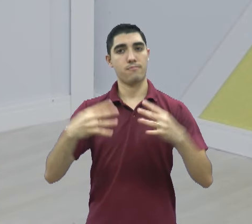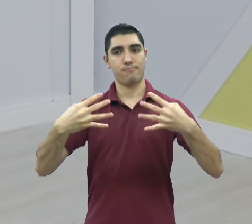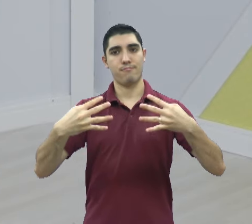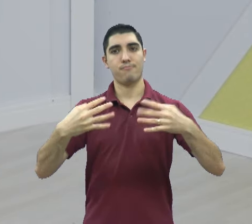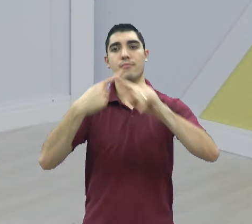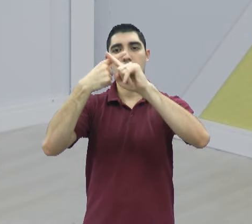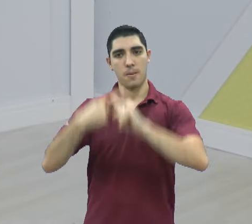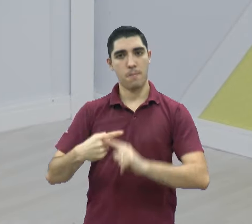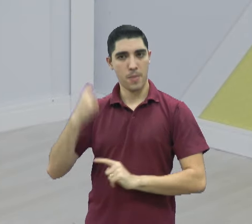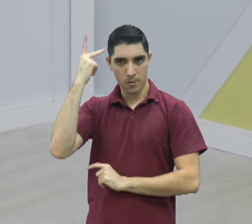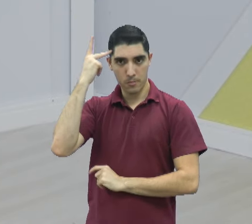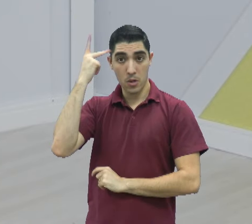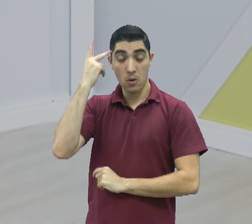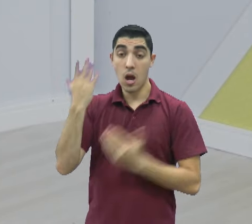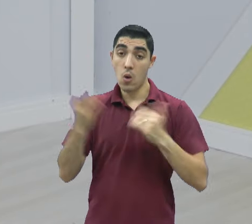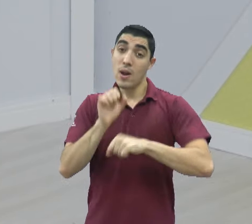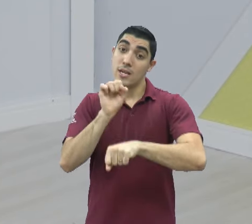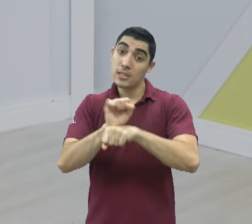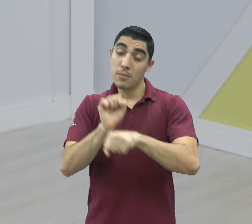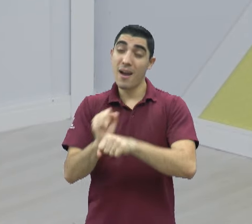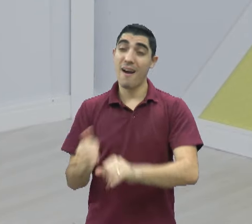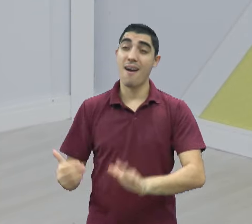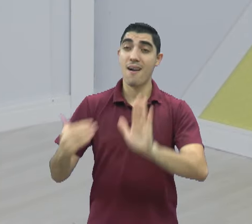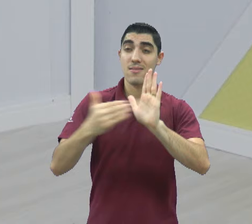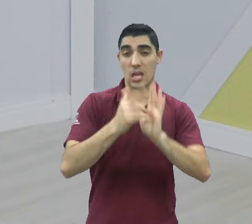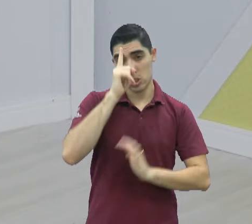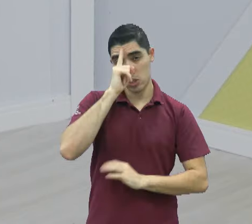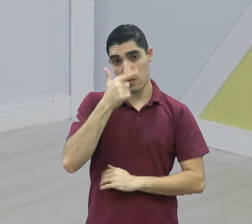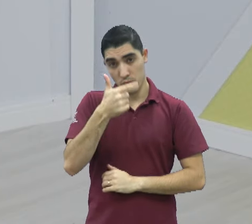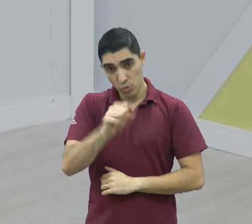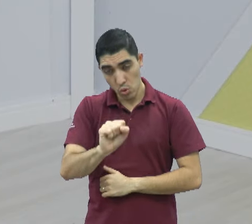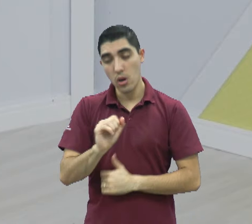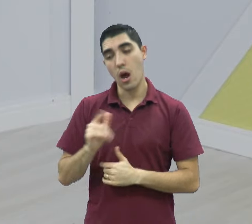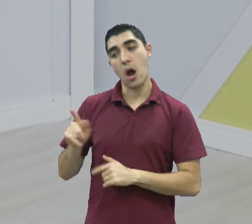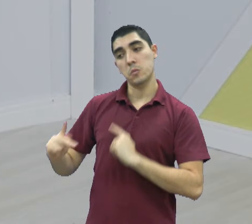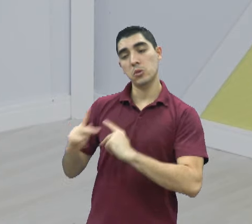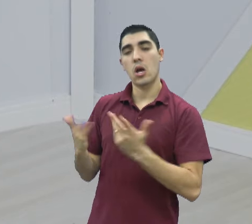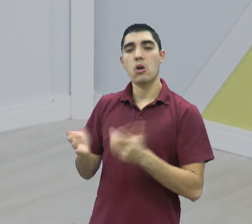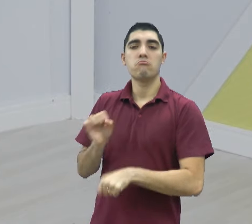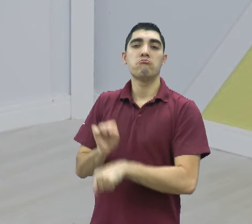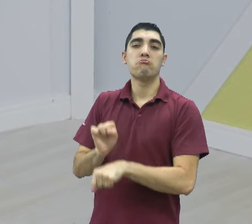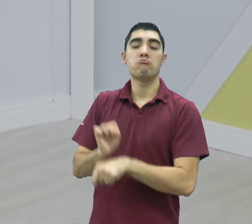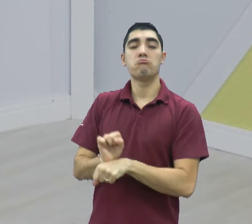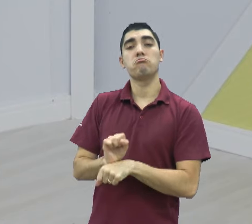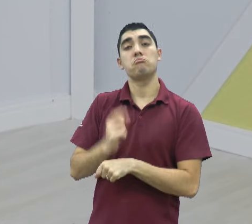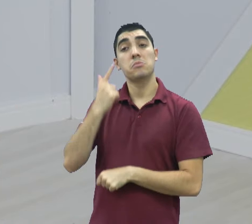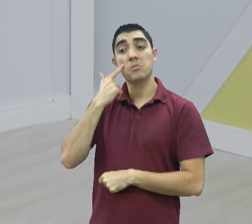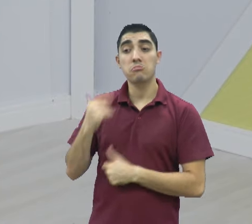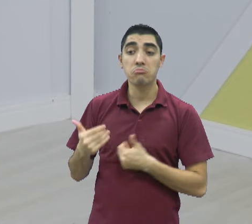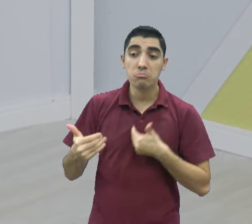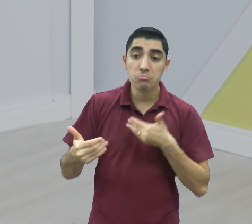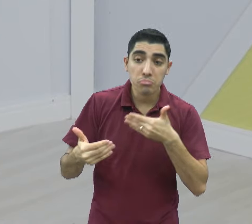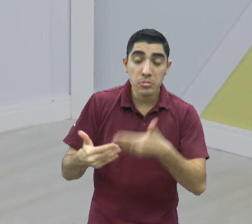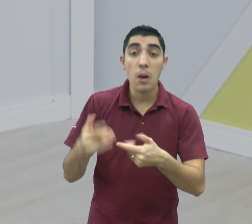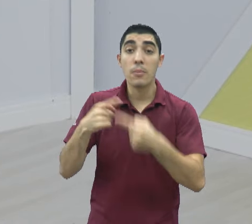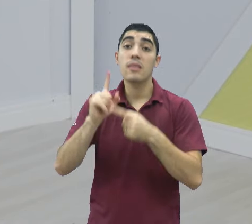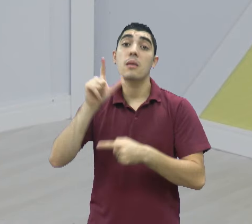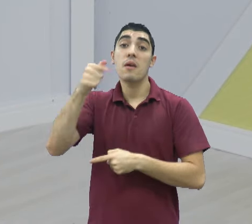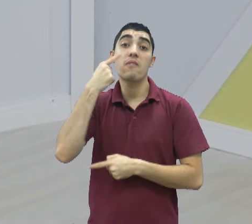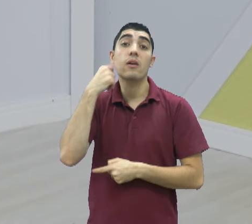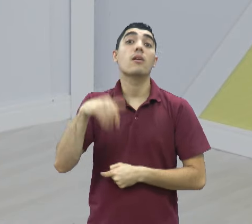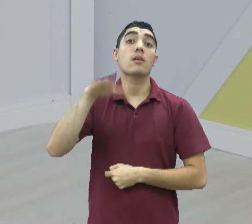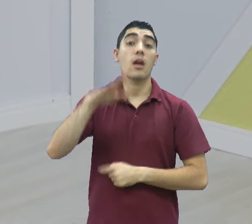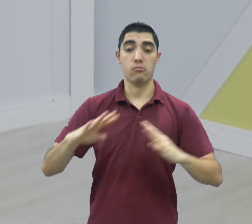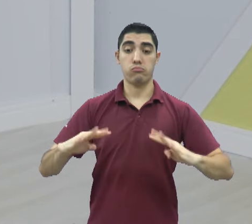Campeonato Paulista. A gente vai ter que aguardar tudo isso. O São José fica aí só esperando agora para ver quem vai enfrentar, porque depende de requalificação aí dentro